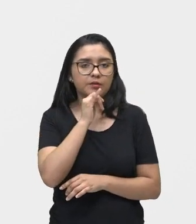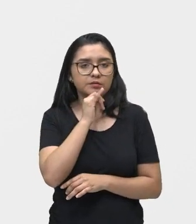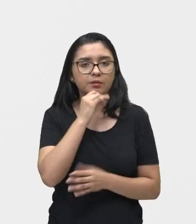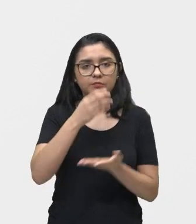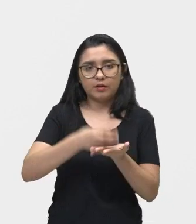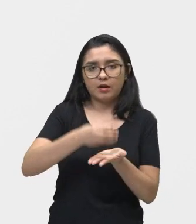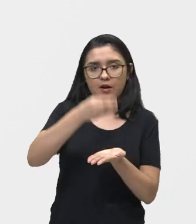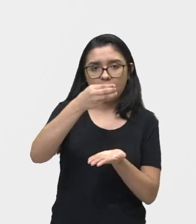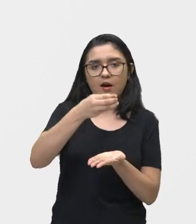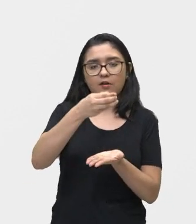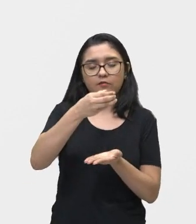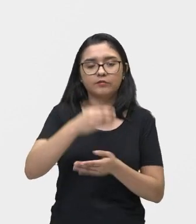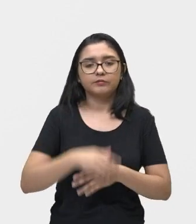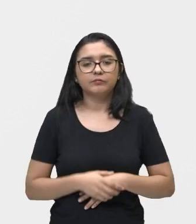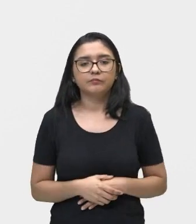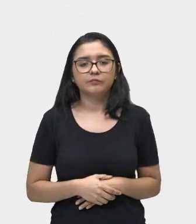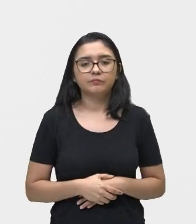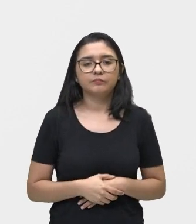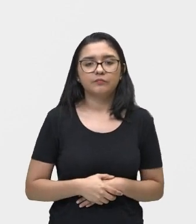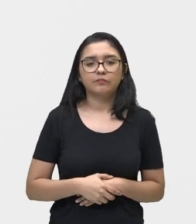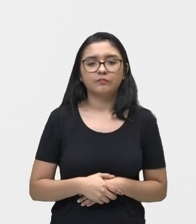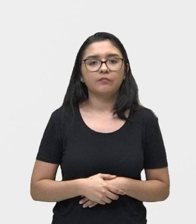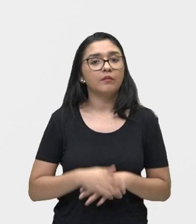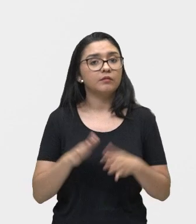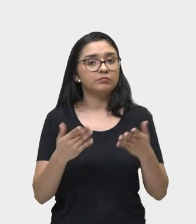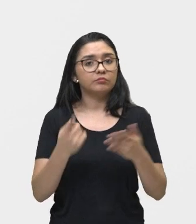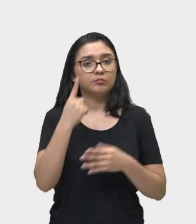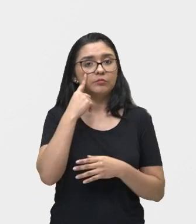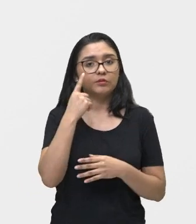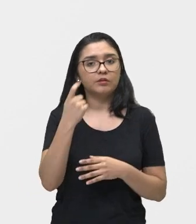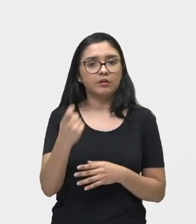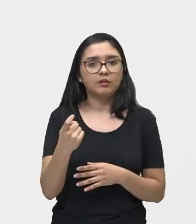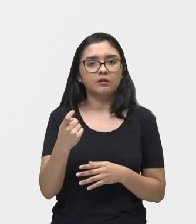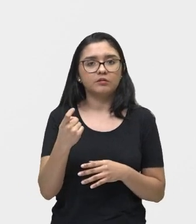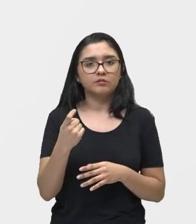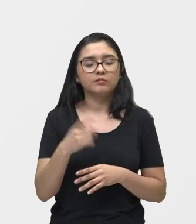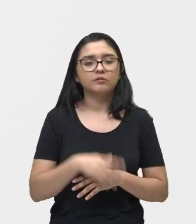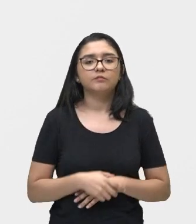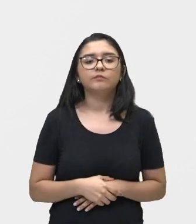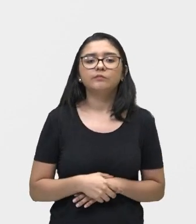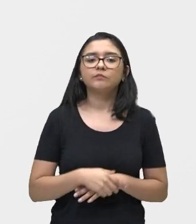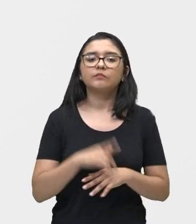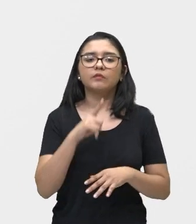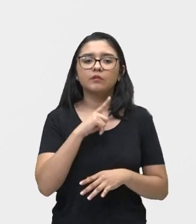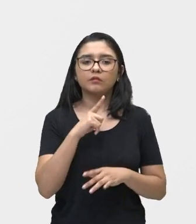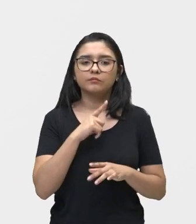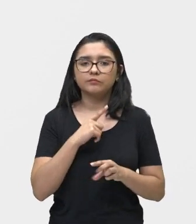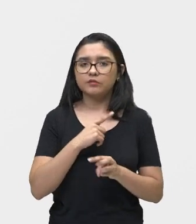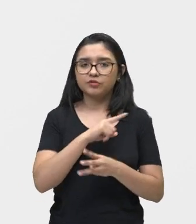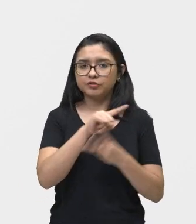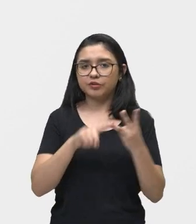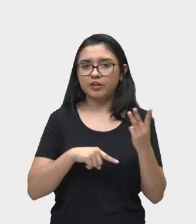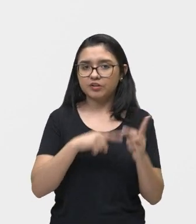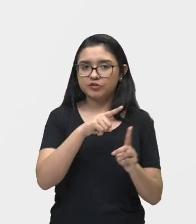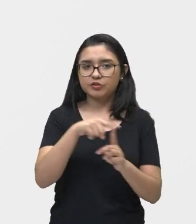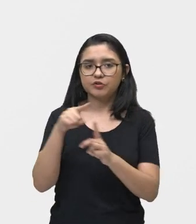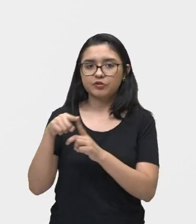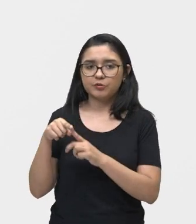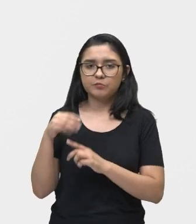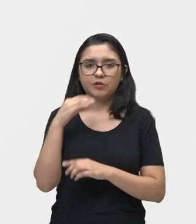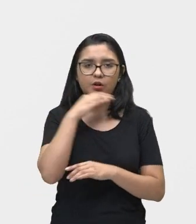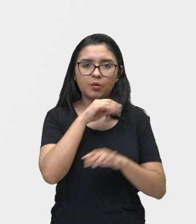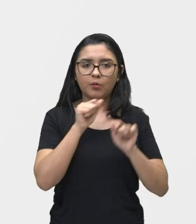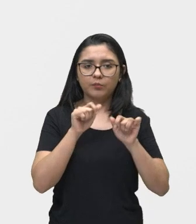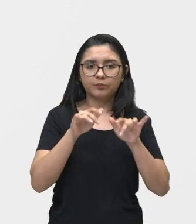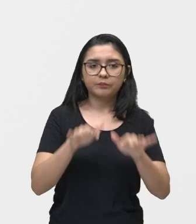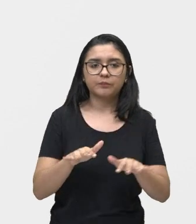térmica. Pessoal, olha aí, muito interessante essa parte que envolve esses tipos de propagação de calor,